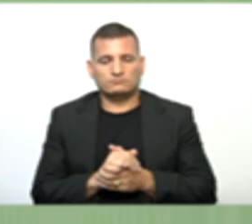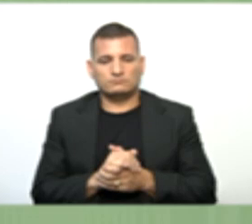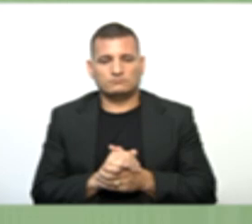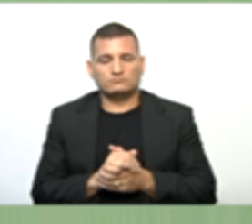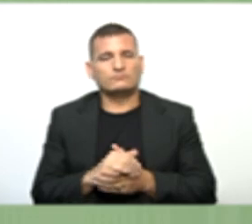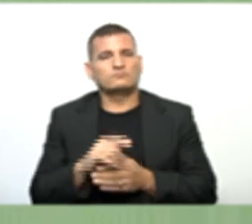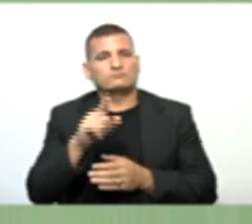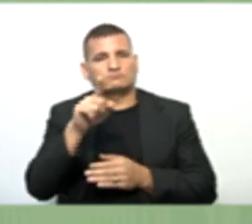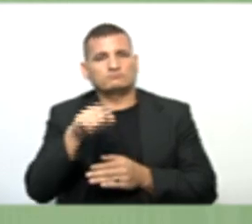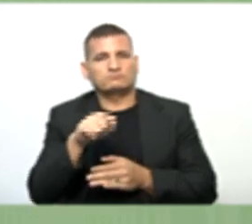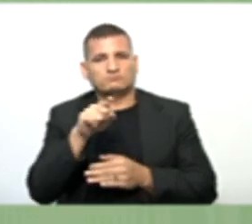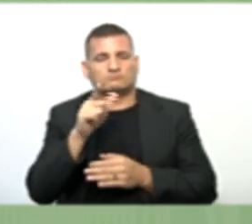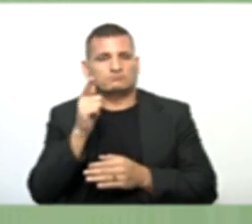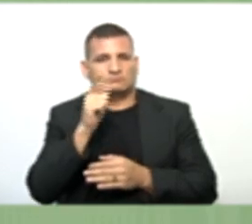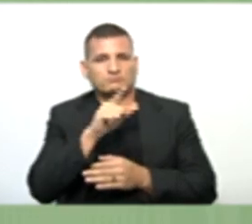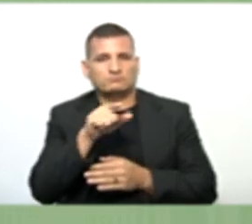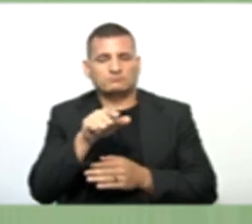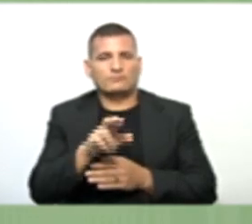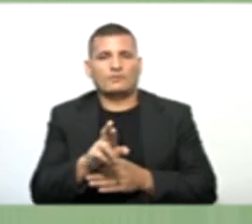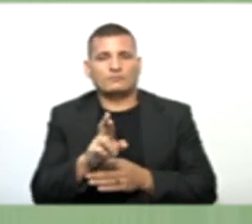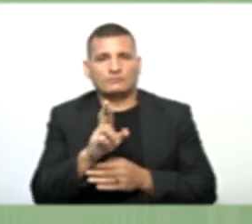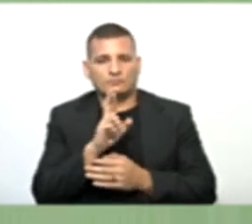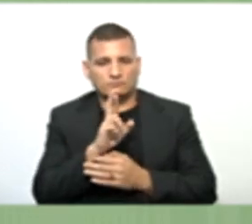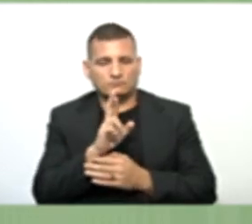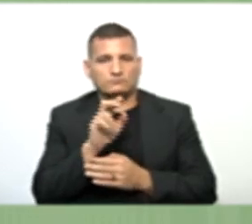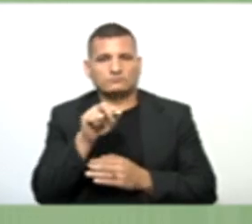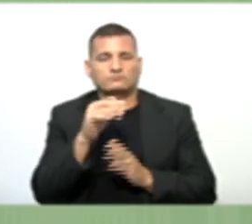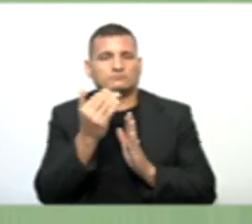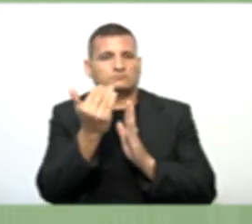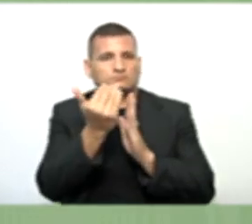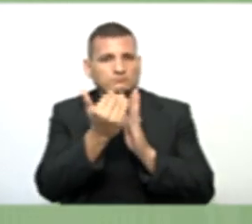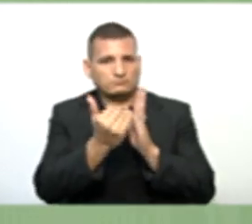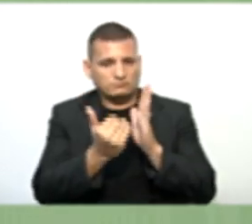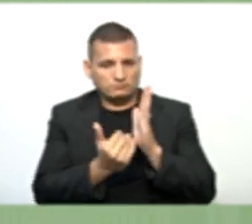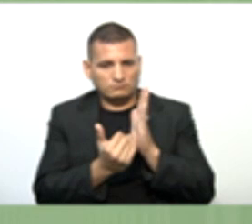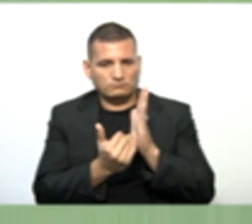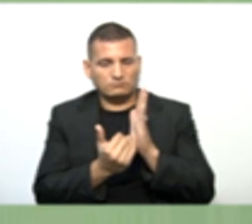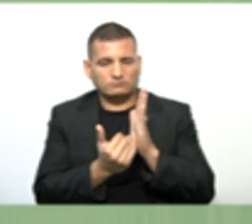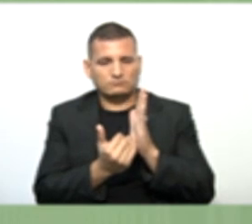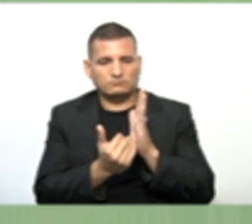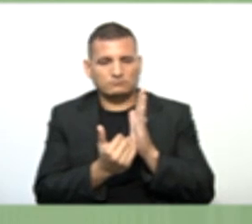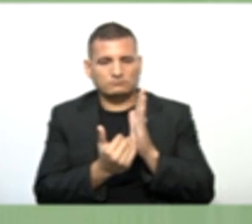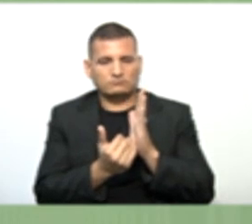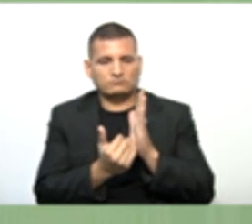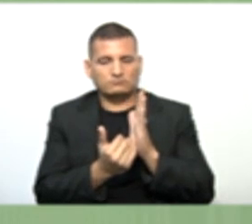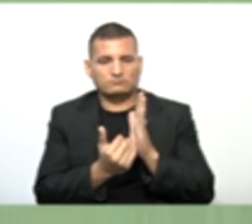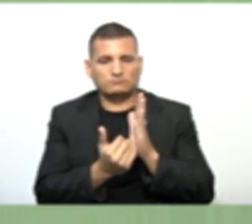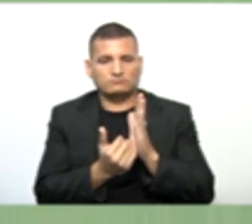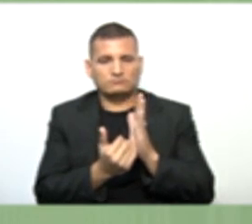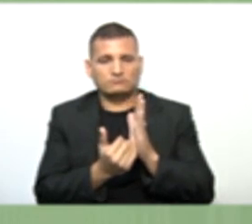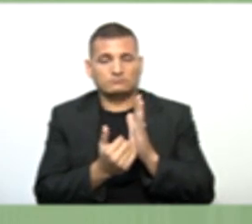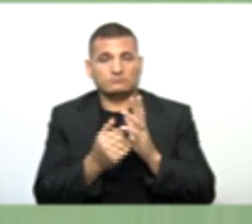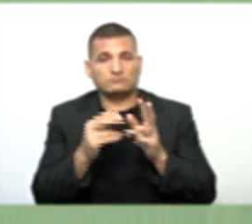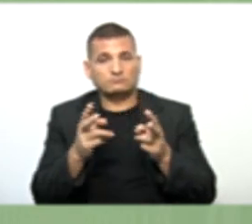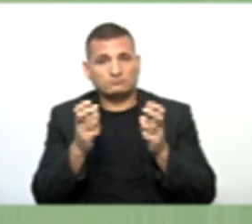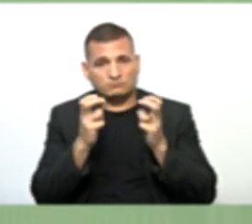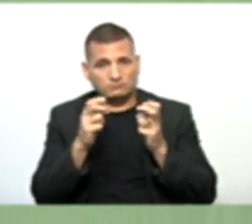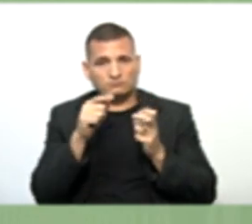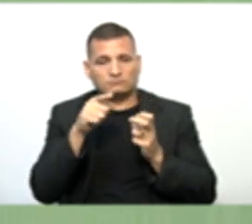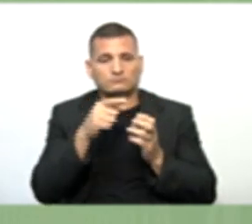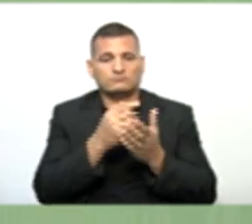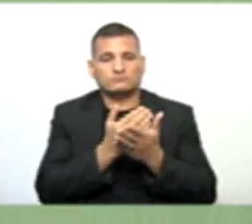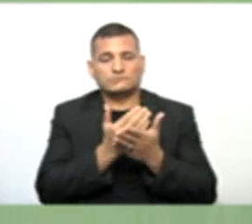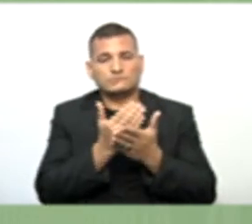eu consigo a resposta para esse programa na forma como ele está escrito aqui. Percebam que eu iniciei